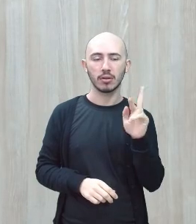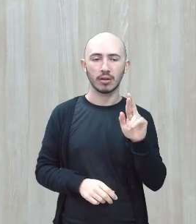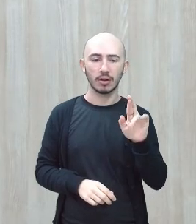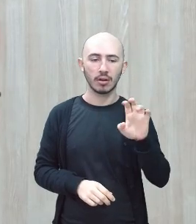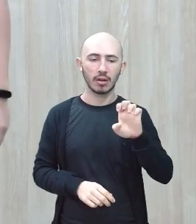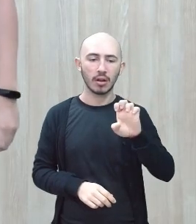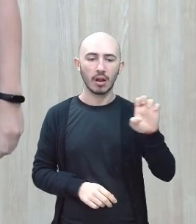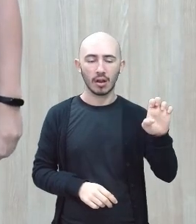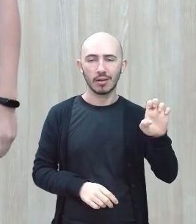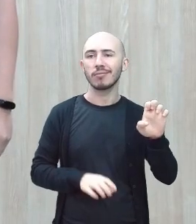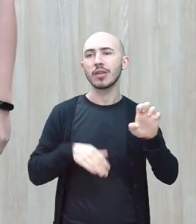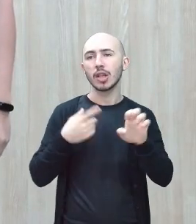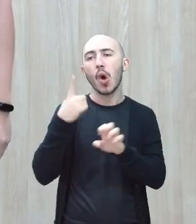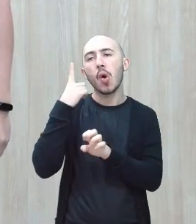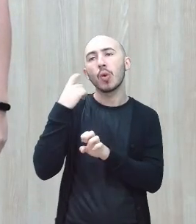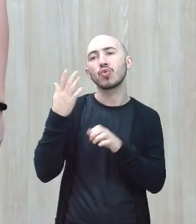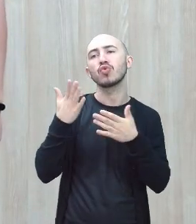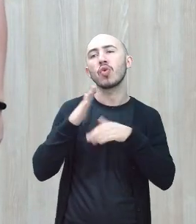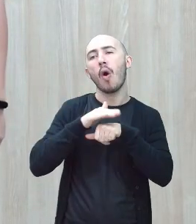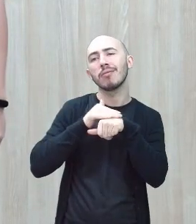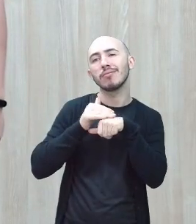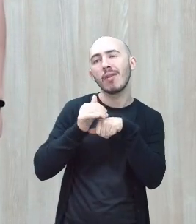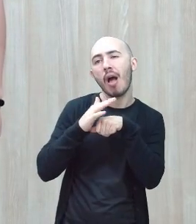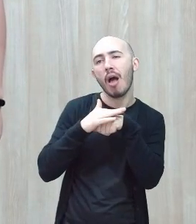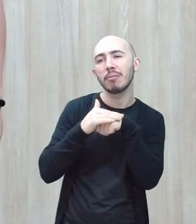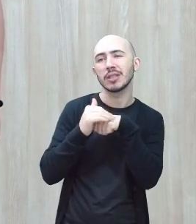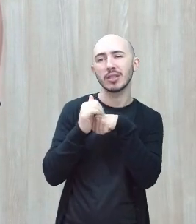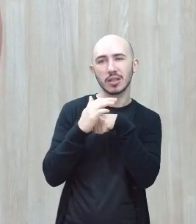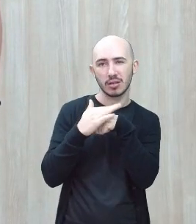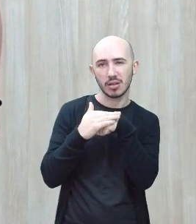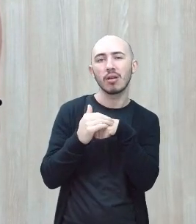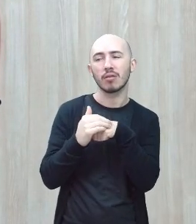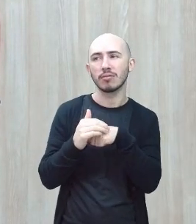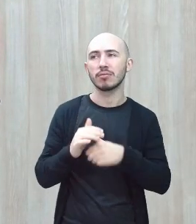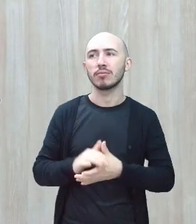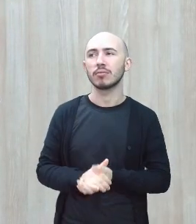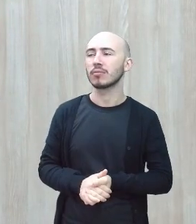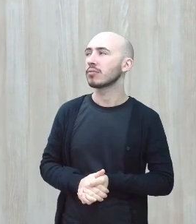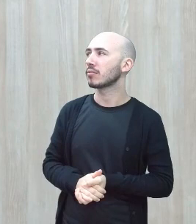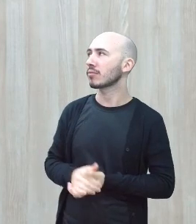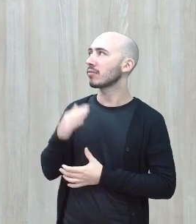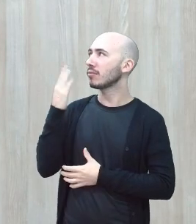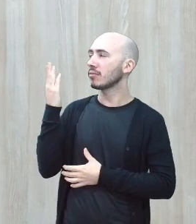língua presa que deixa a coisa mais macia. Ó.